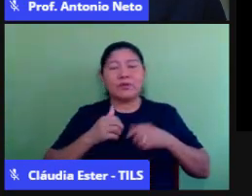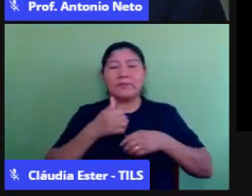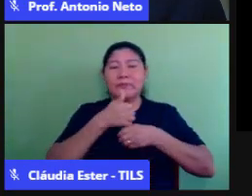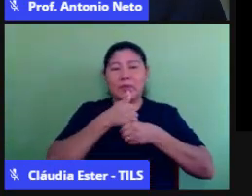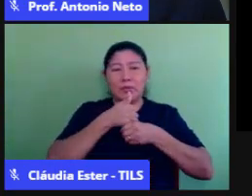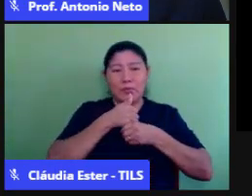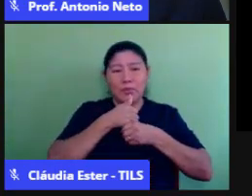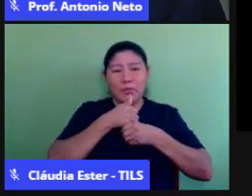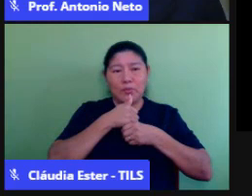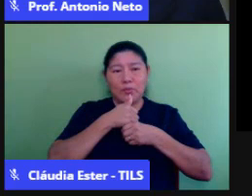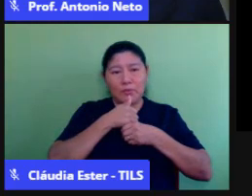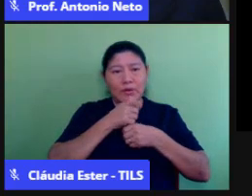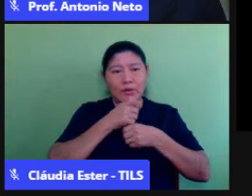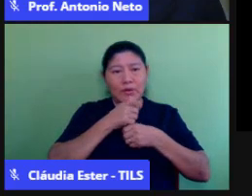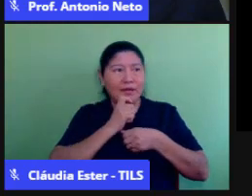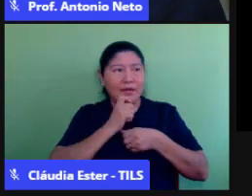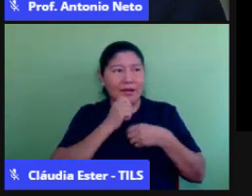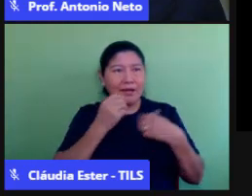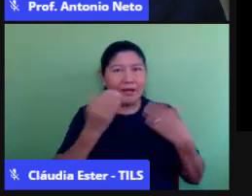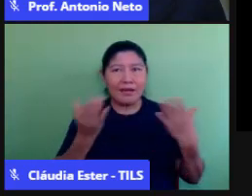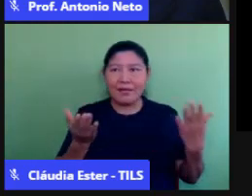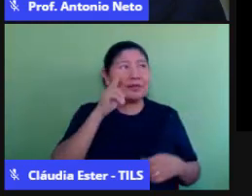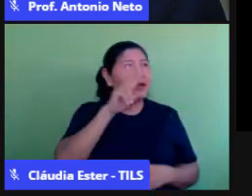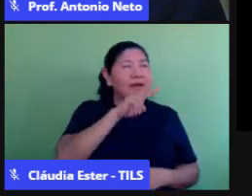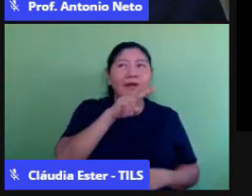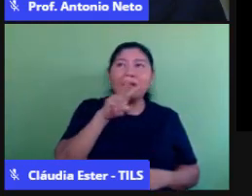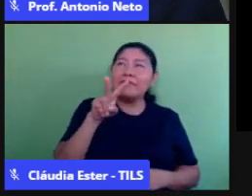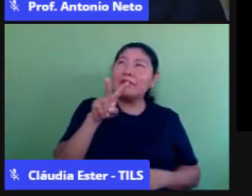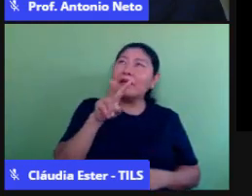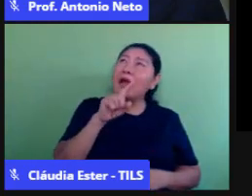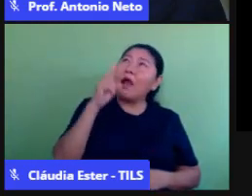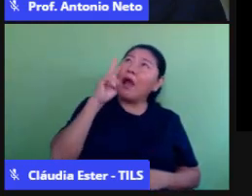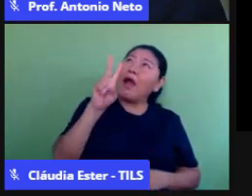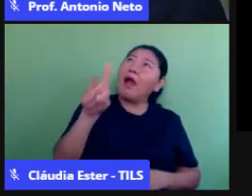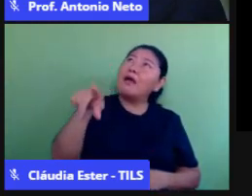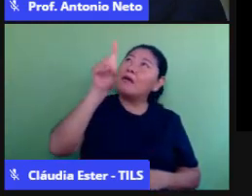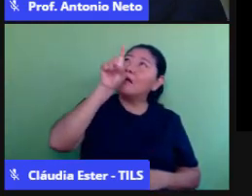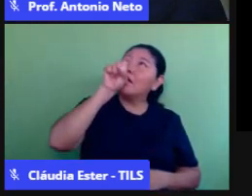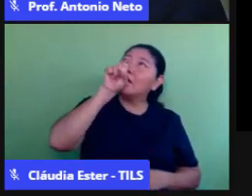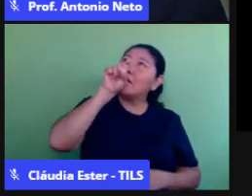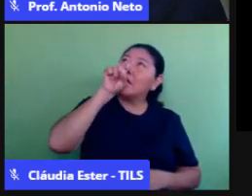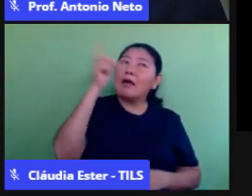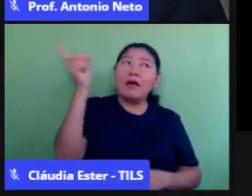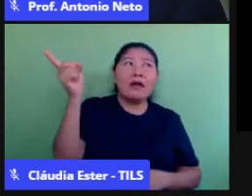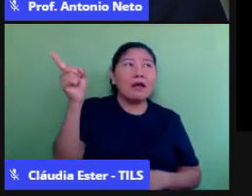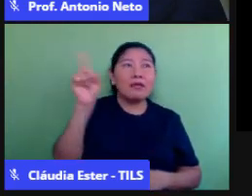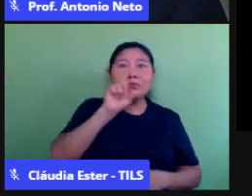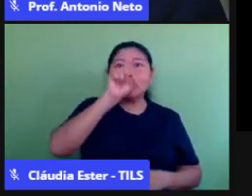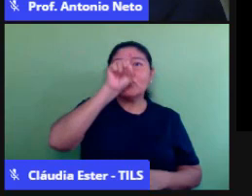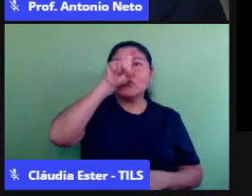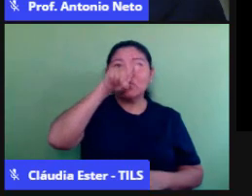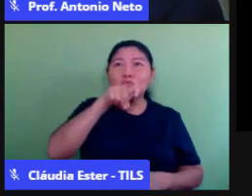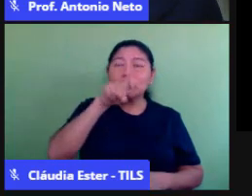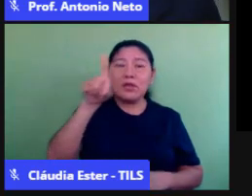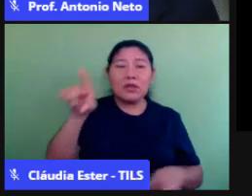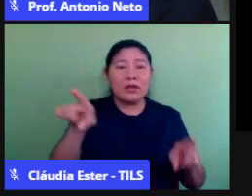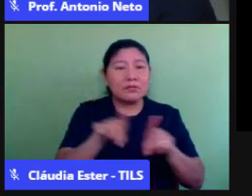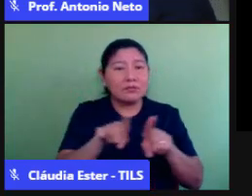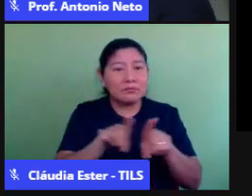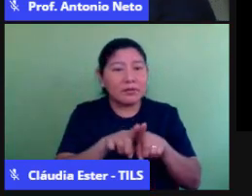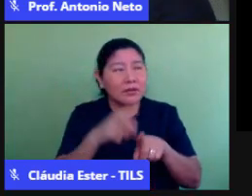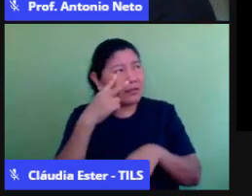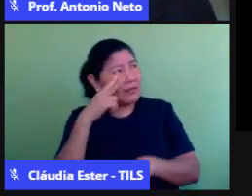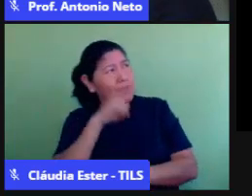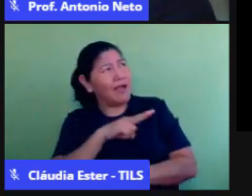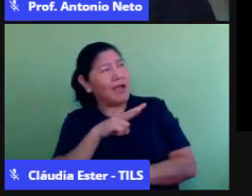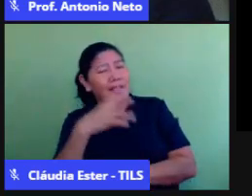de repente está passando uma arara, um tucano, né? Por causa dessas belezas. Olhar